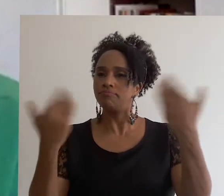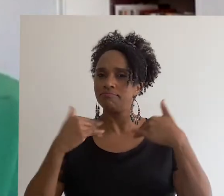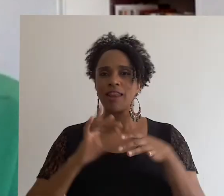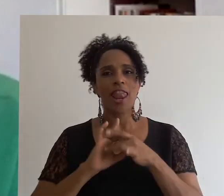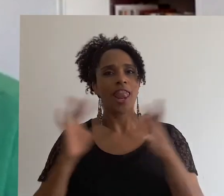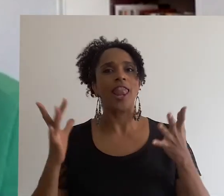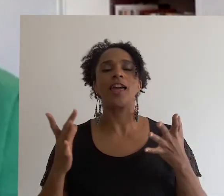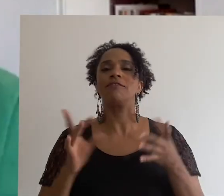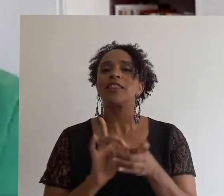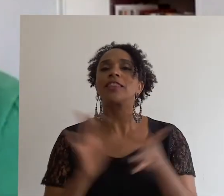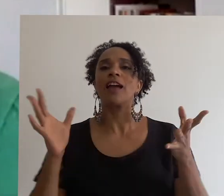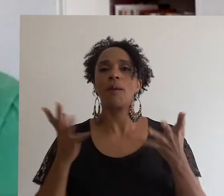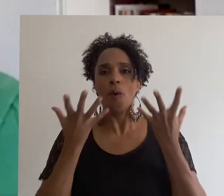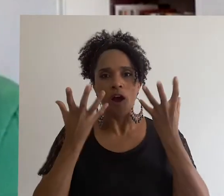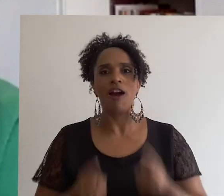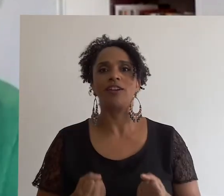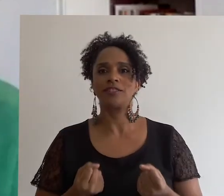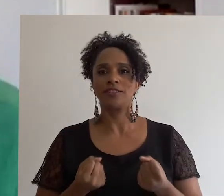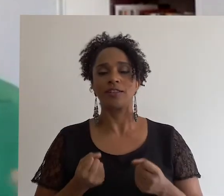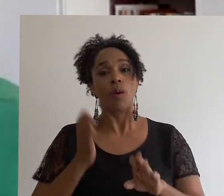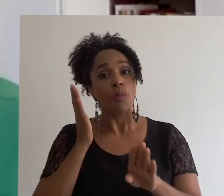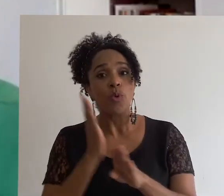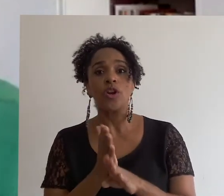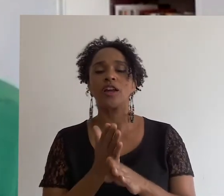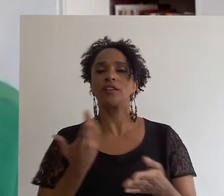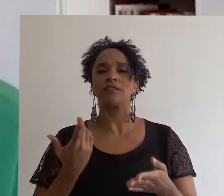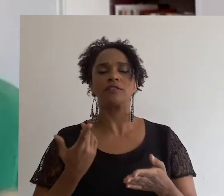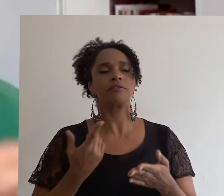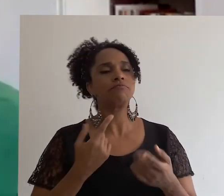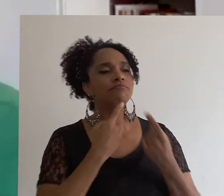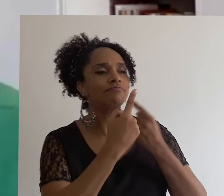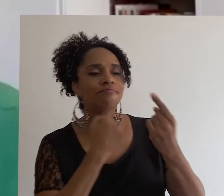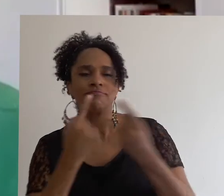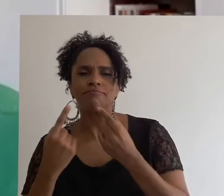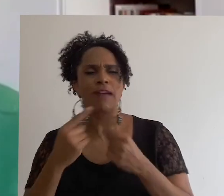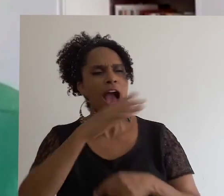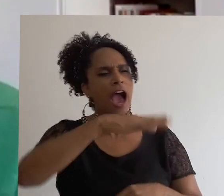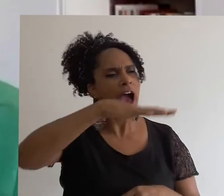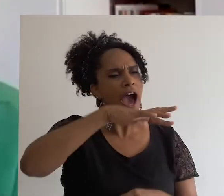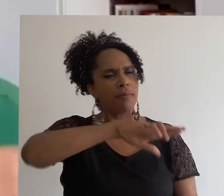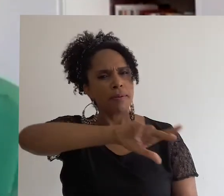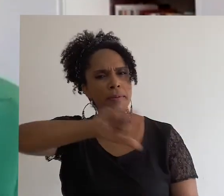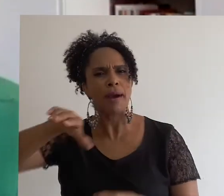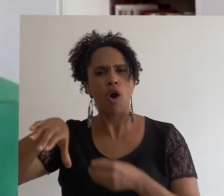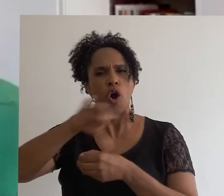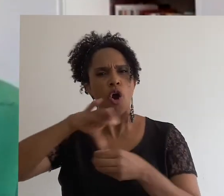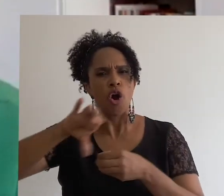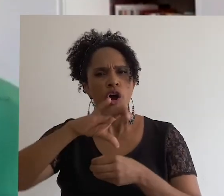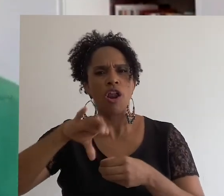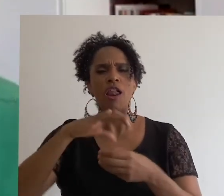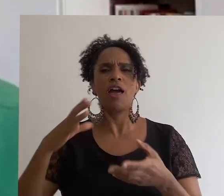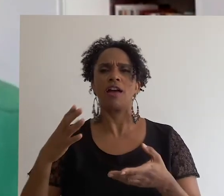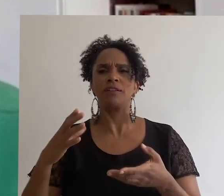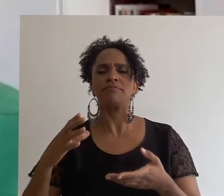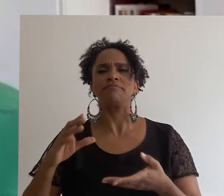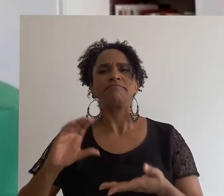de escuta. Por isso que nós conversamos com diversas áreas, nós colocamos todos os órgãos colegiados, todos